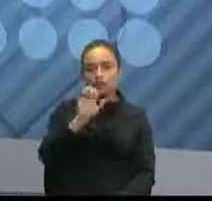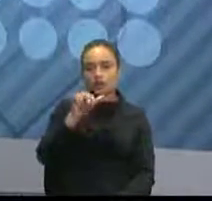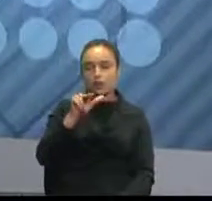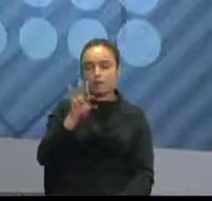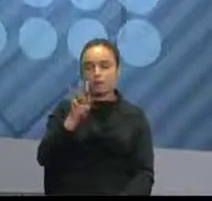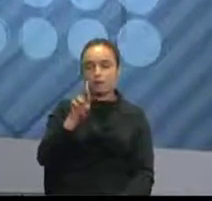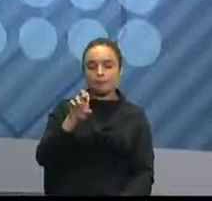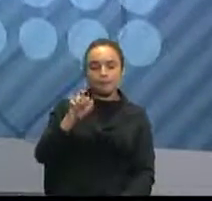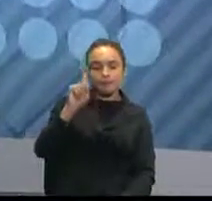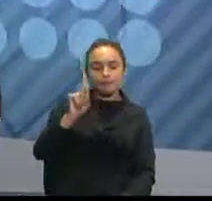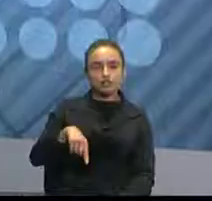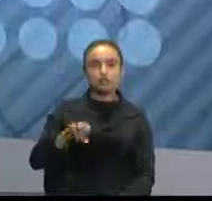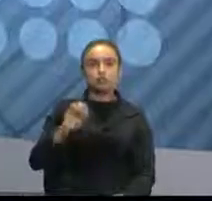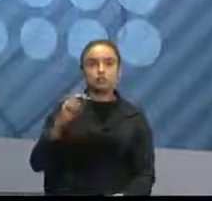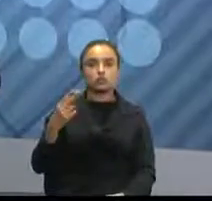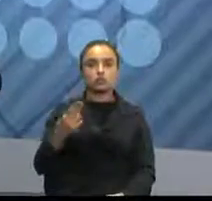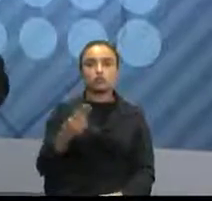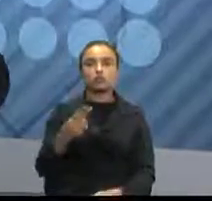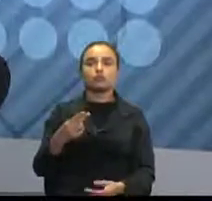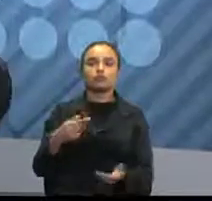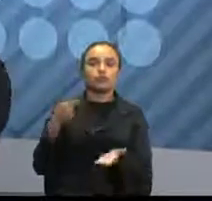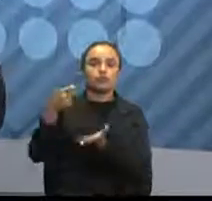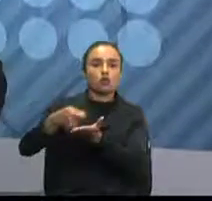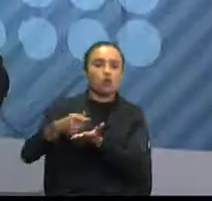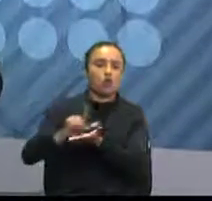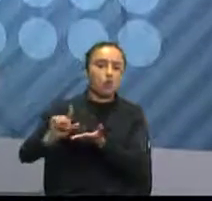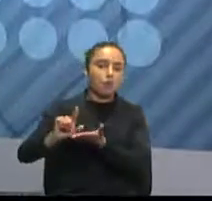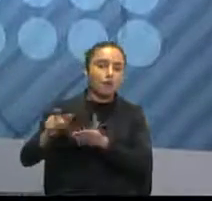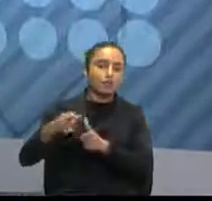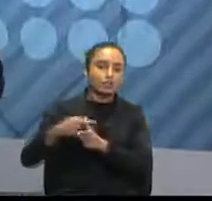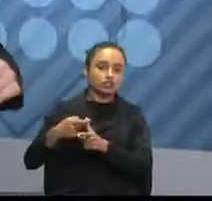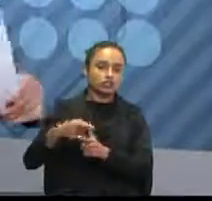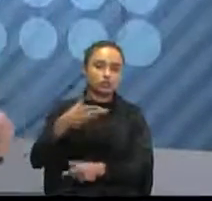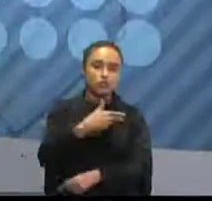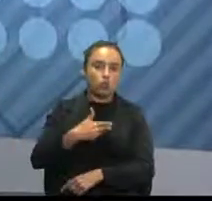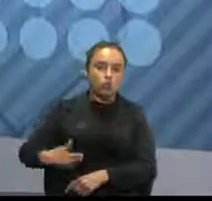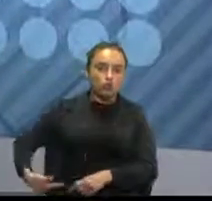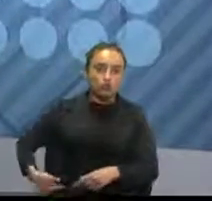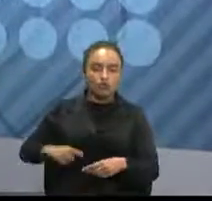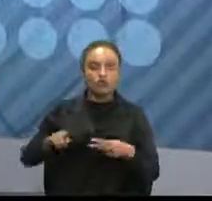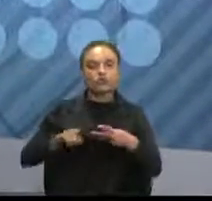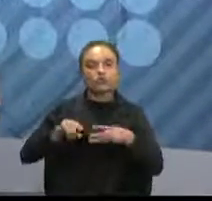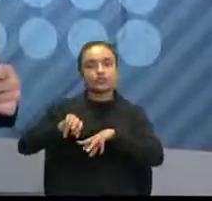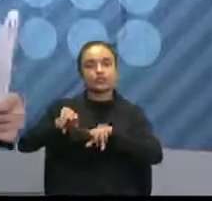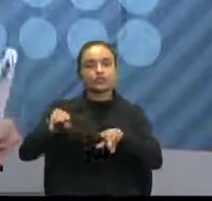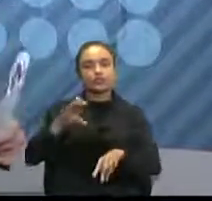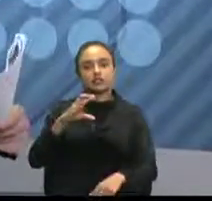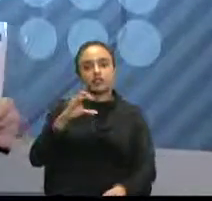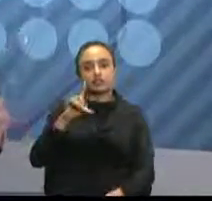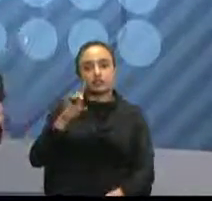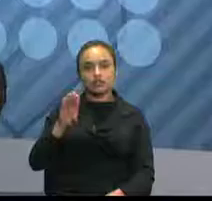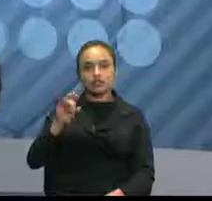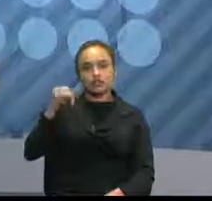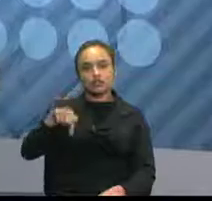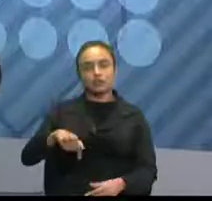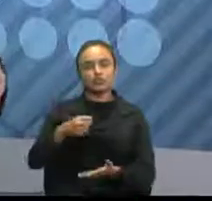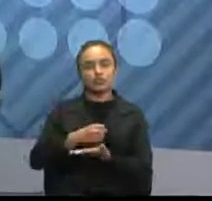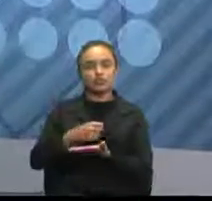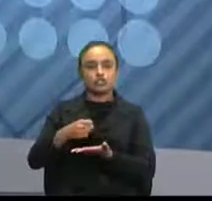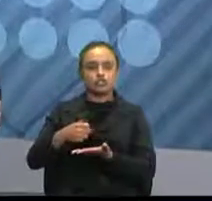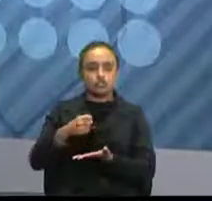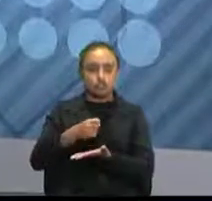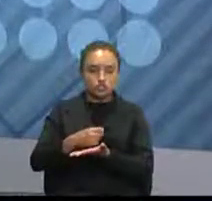pouco em letras do tesouro nacional um pouco em cdb então faça uma diversificação de portfólio para minimizar o meu risco